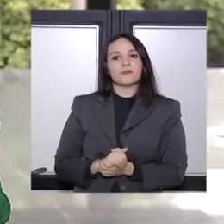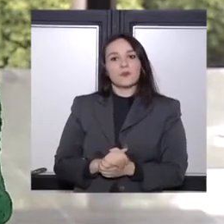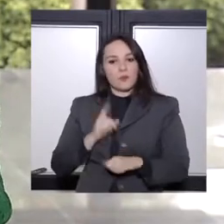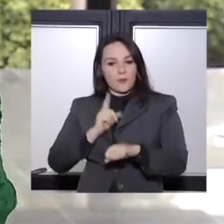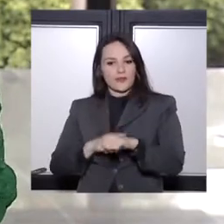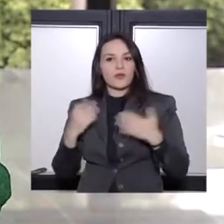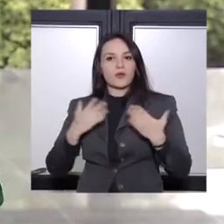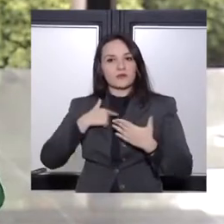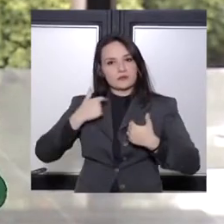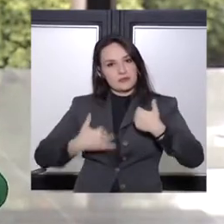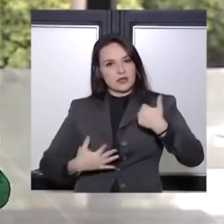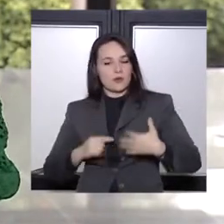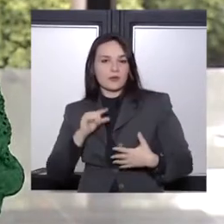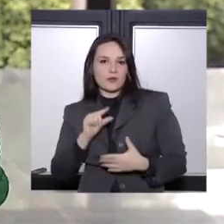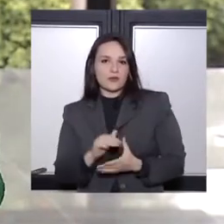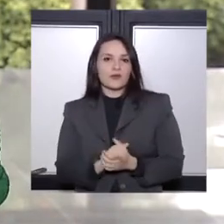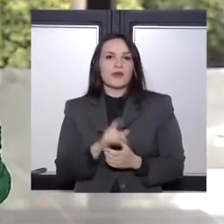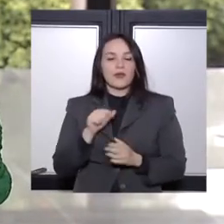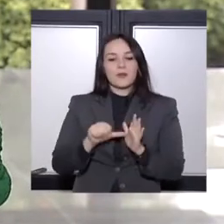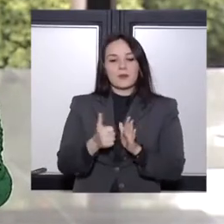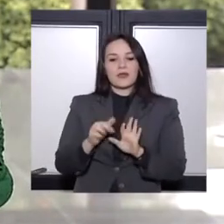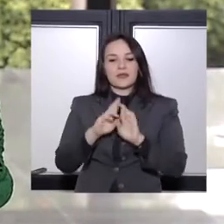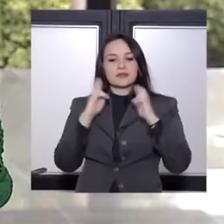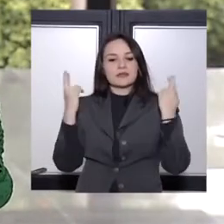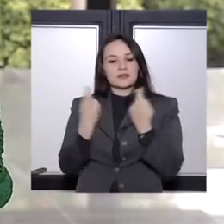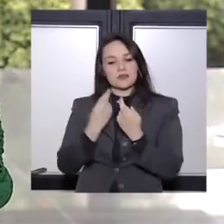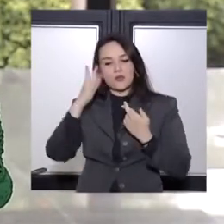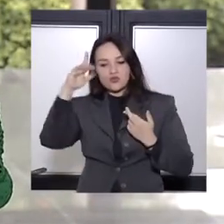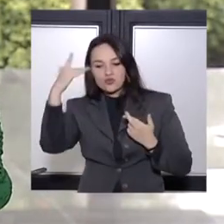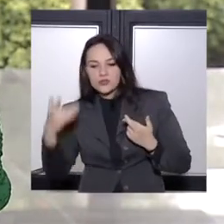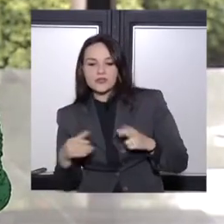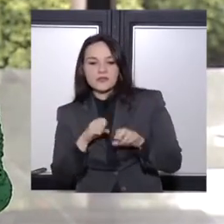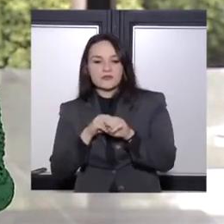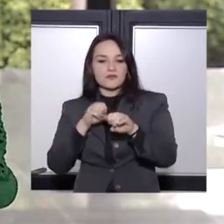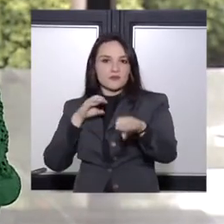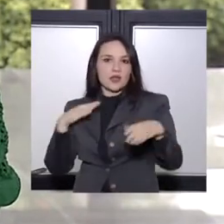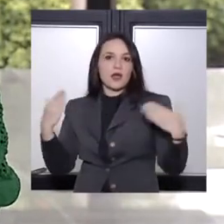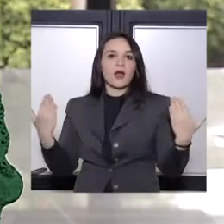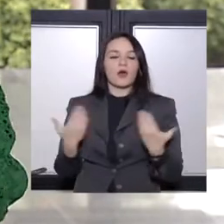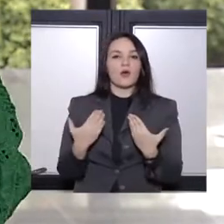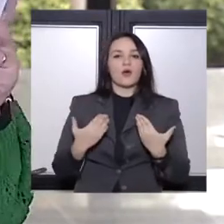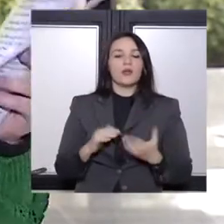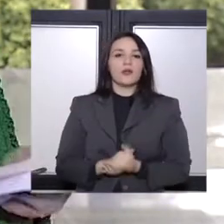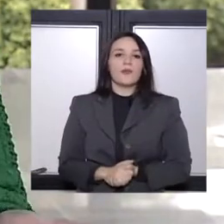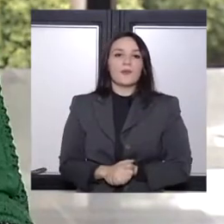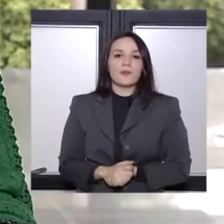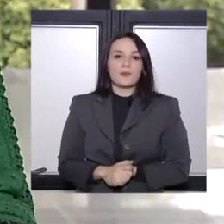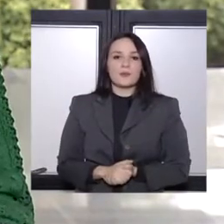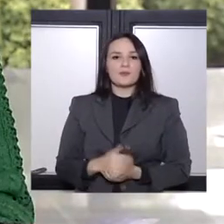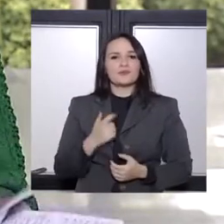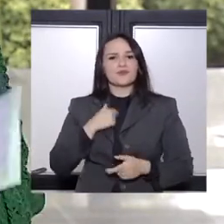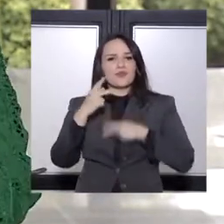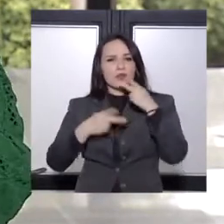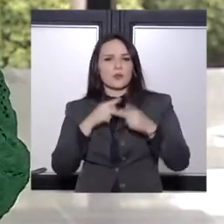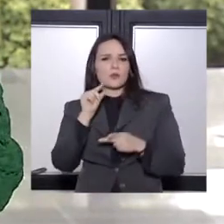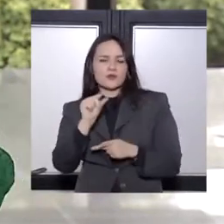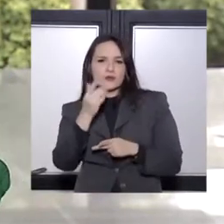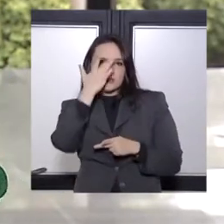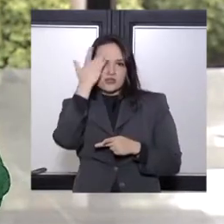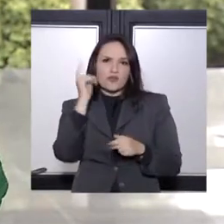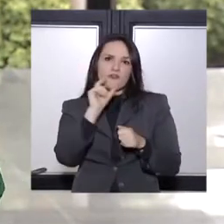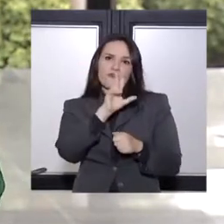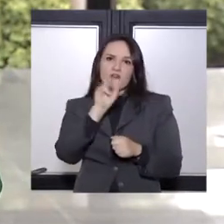primeira sessão solene virtual, vamos falar agora um pouquinho dos homenageados e